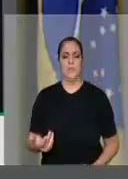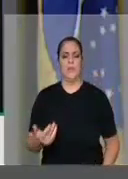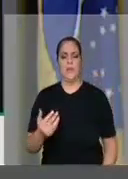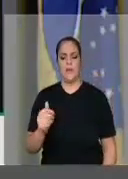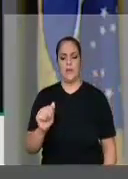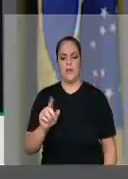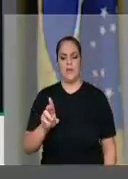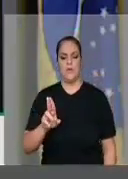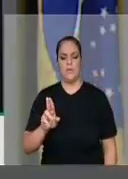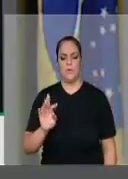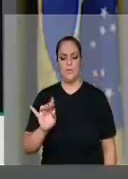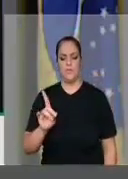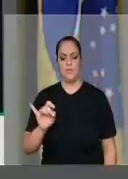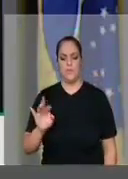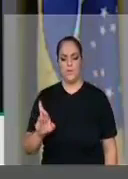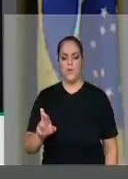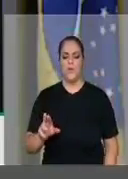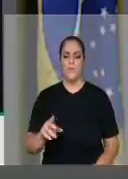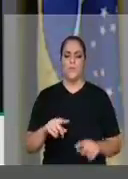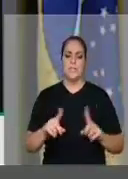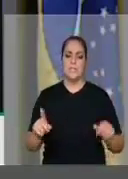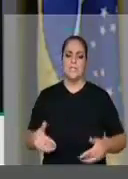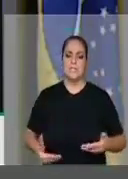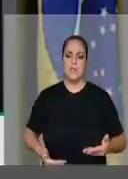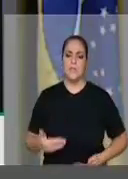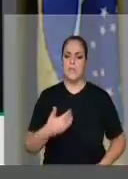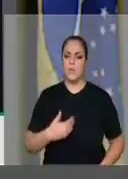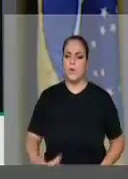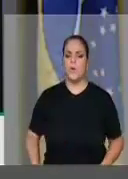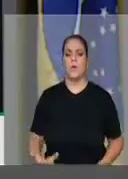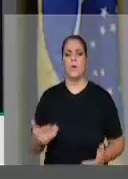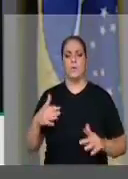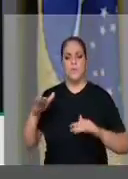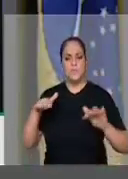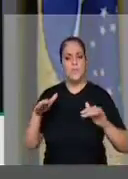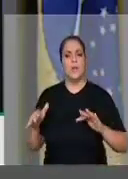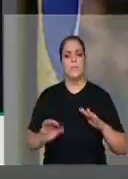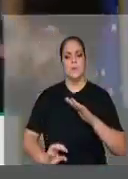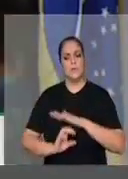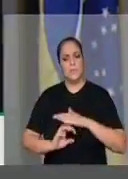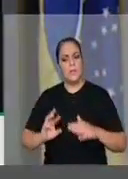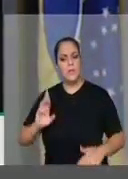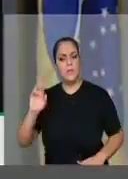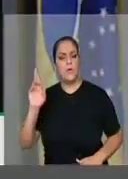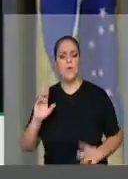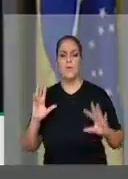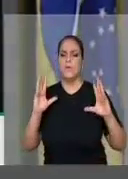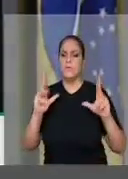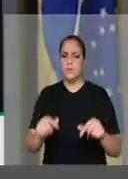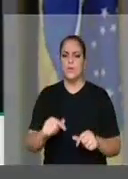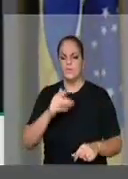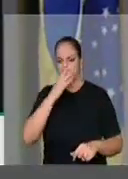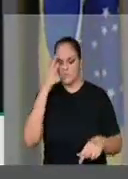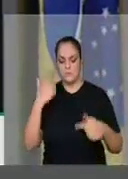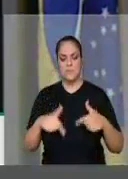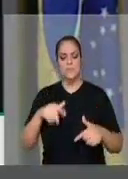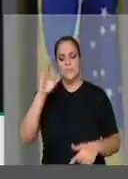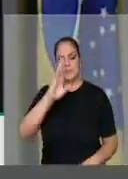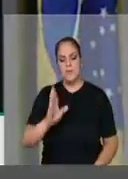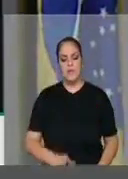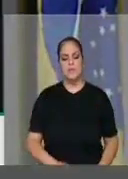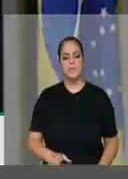níveis, convoco servidores públicos, convoco empresários, todos os trabalhadores do